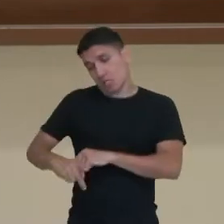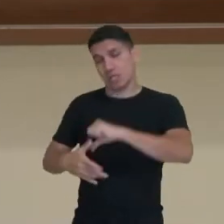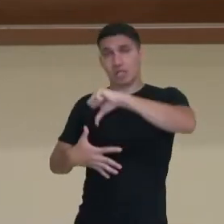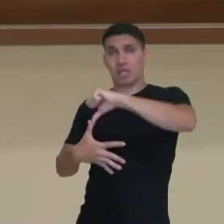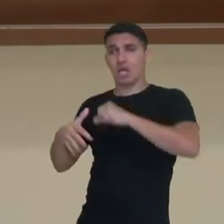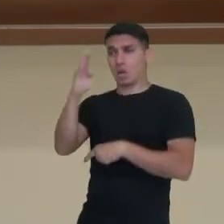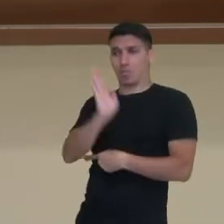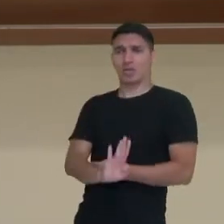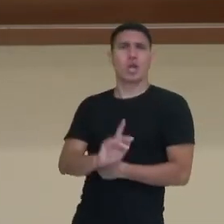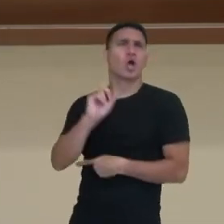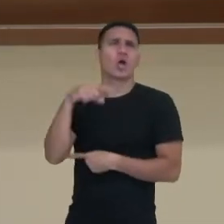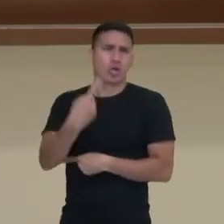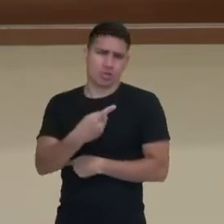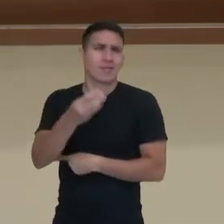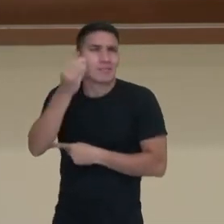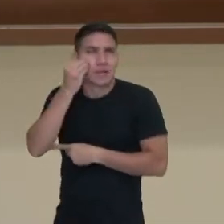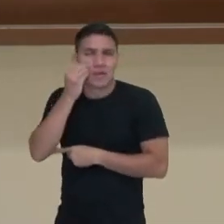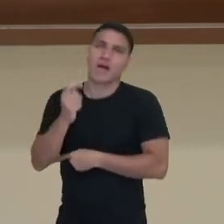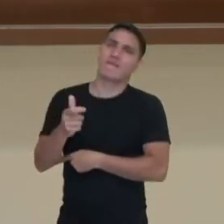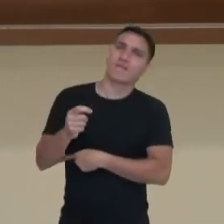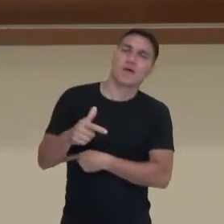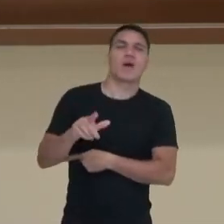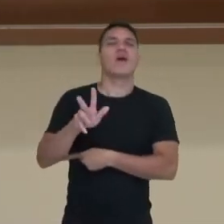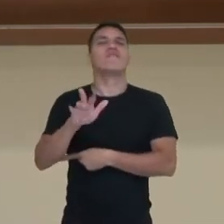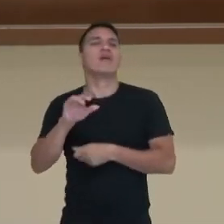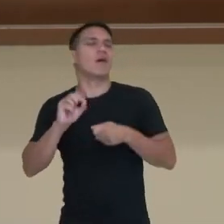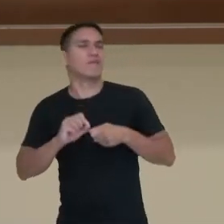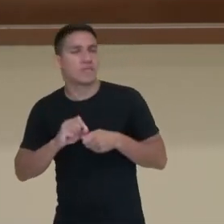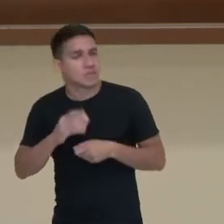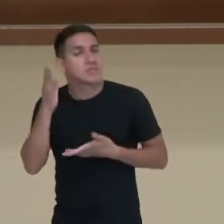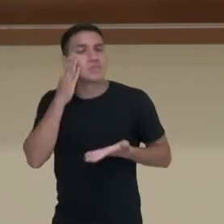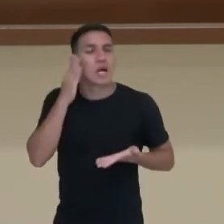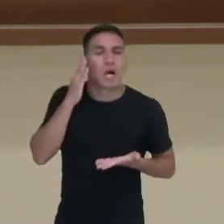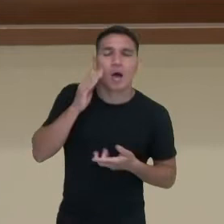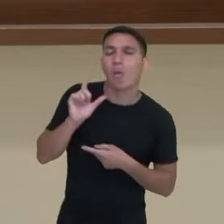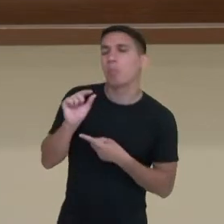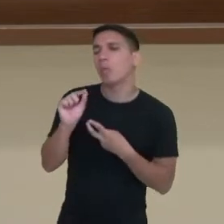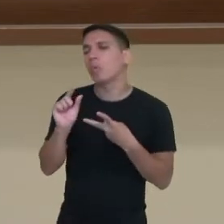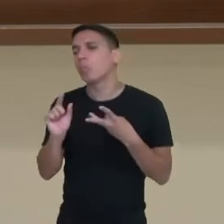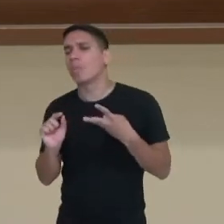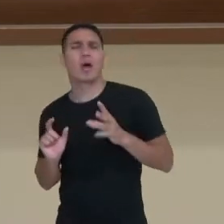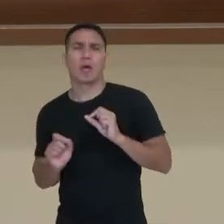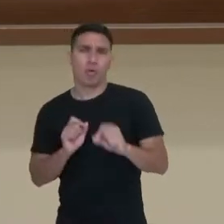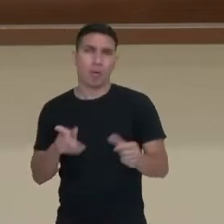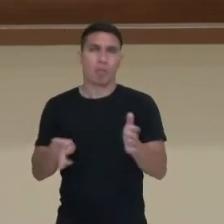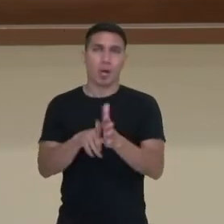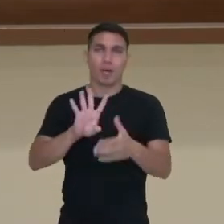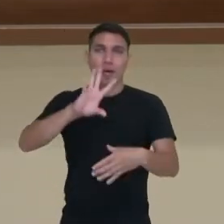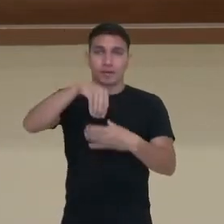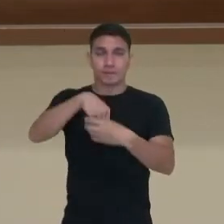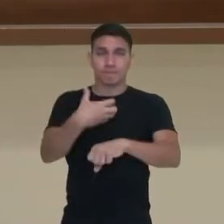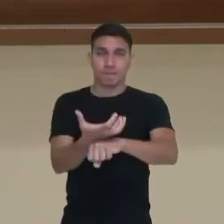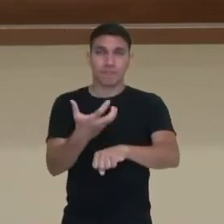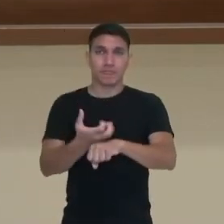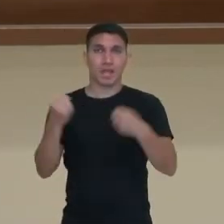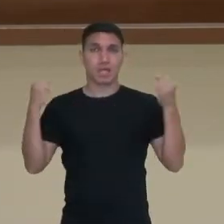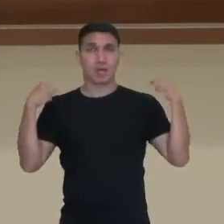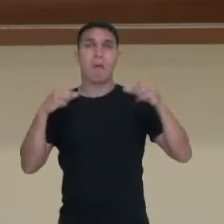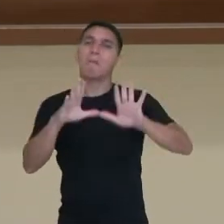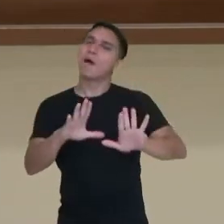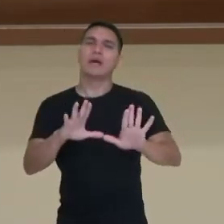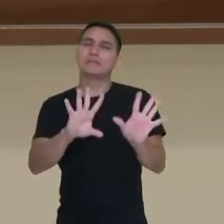até faz um pouquinho, né, conhece as lutas dentro da atividade da educação física, mas de uma forma